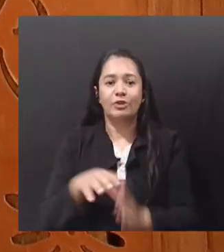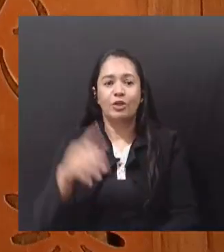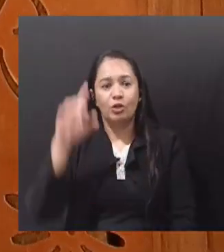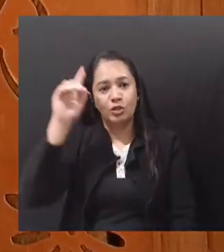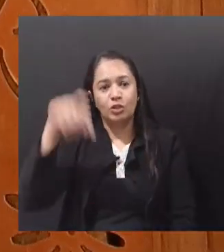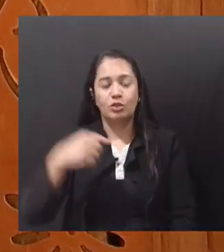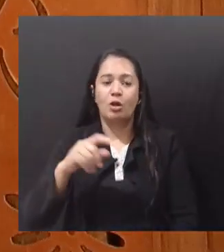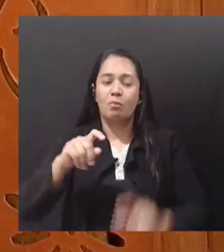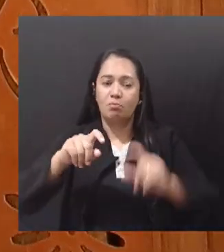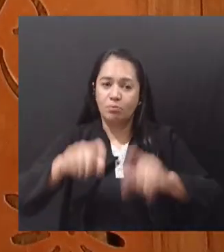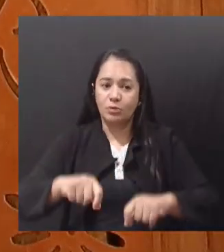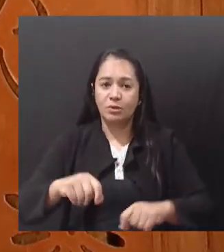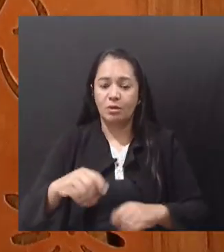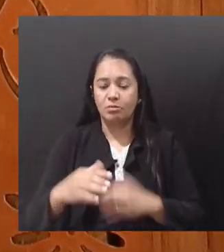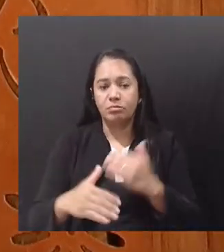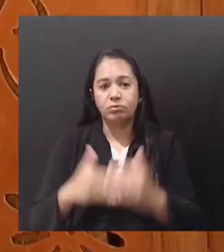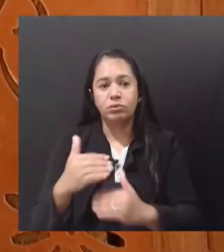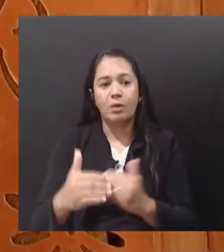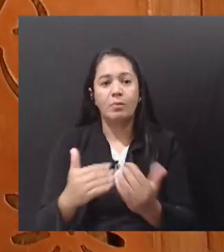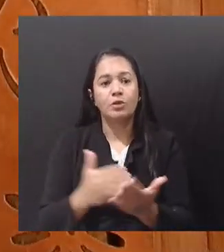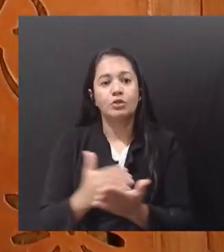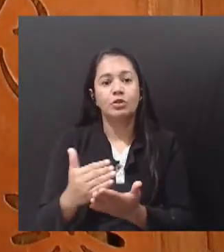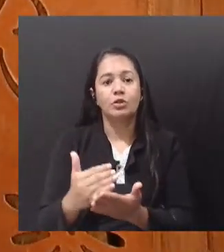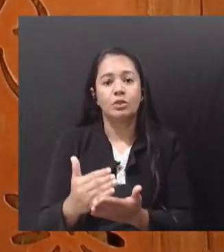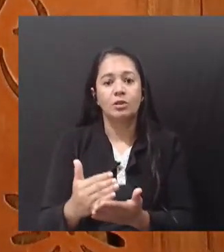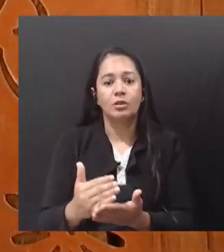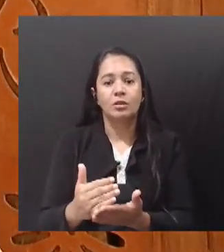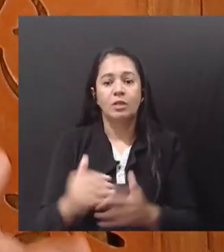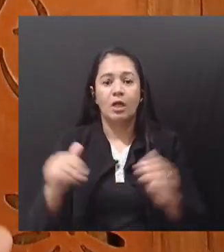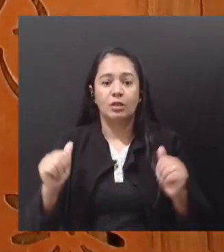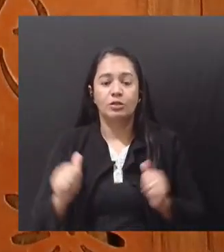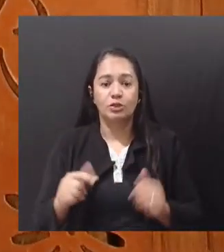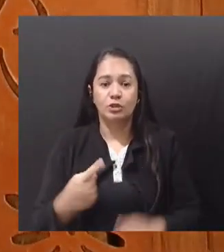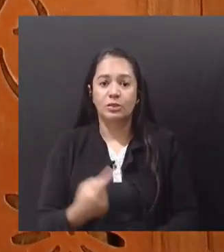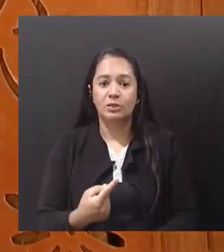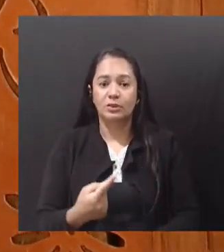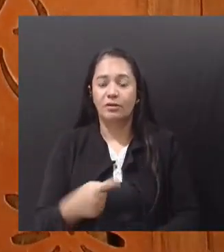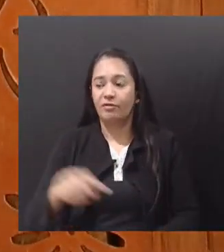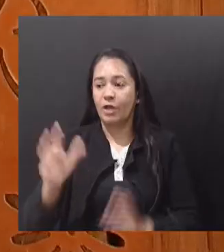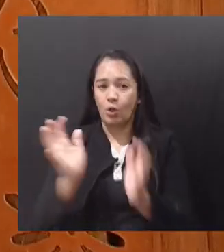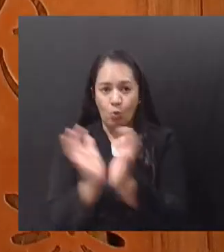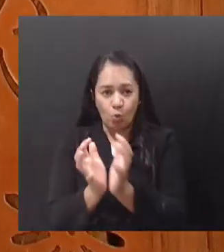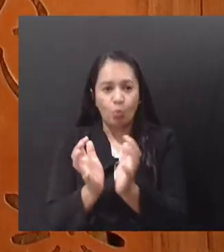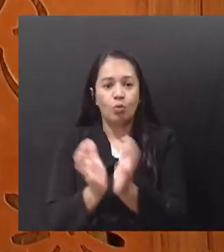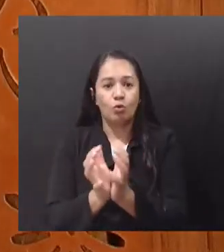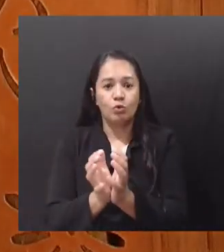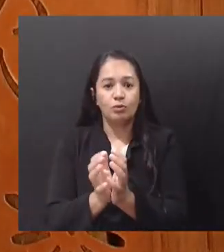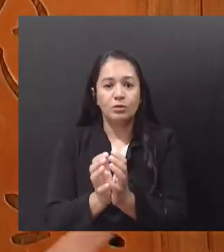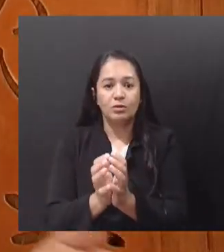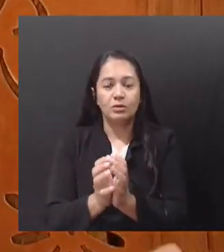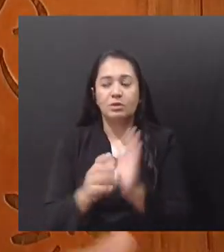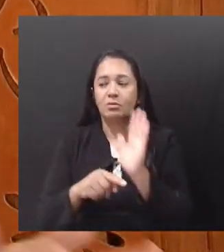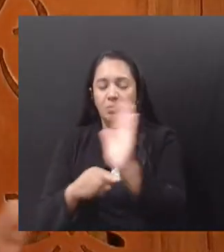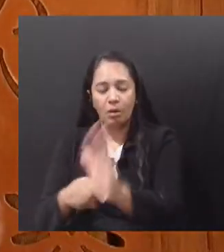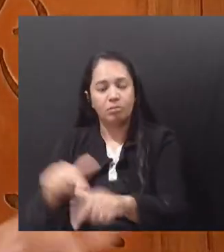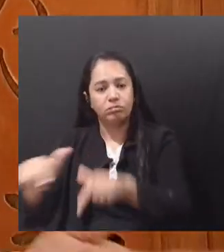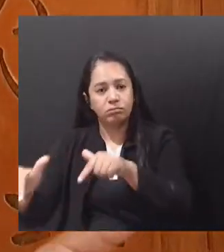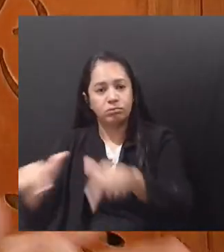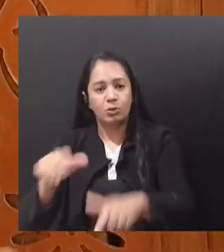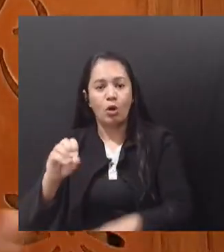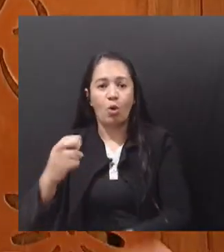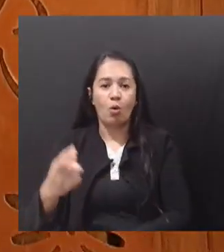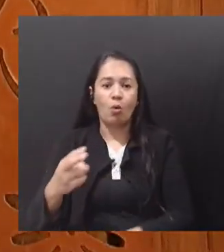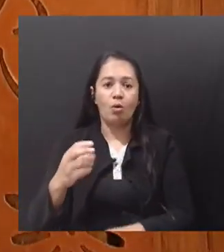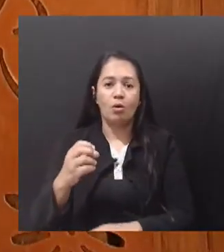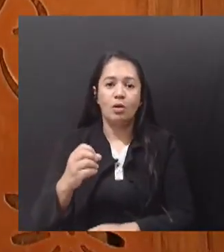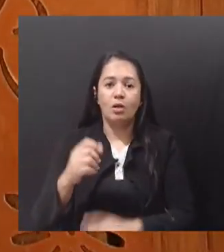Então, depois de implantado, inicialmente, normalmente vai um grupo para prestar esse serviço, ou a cada 2,